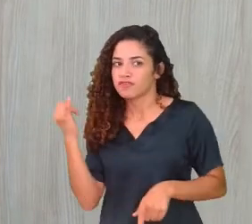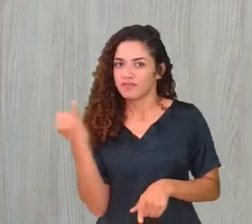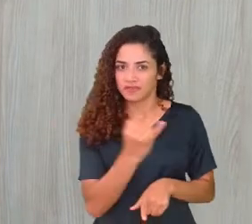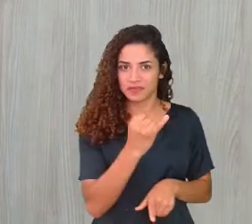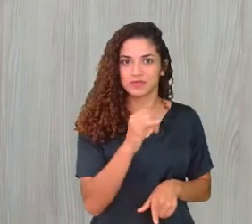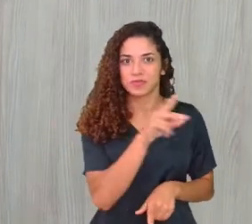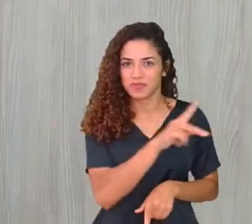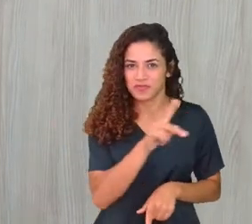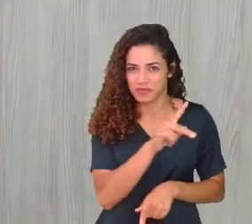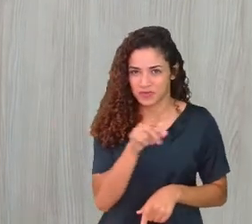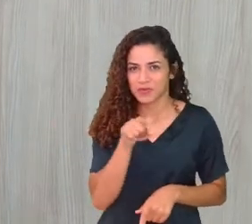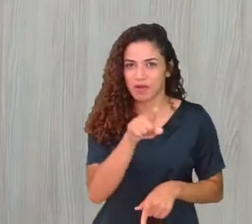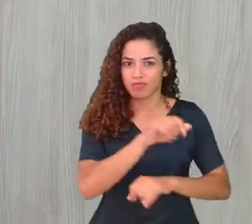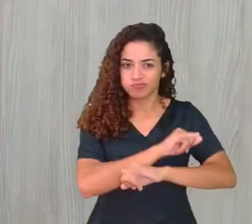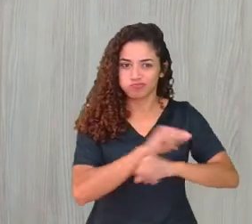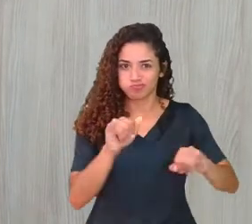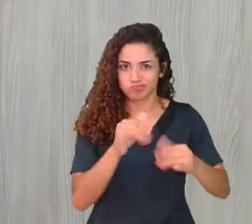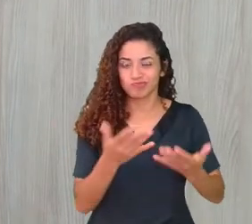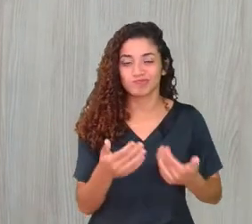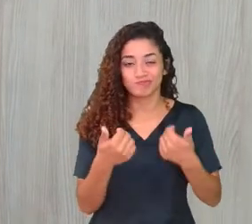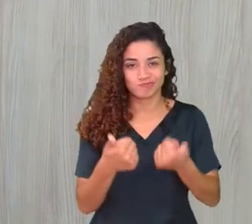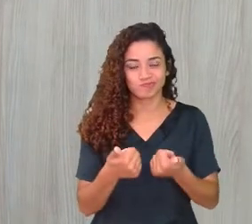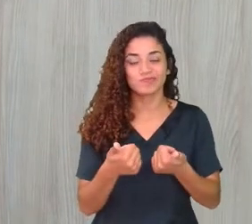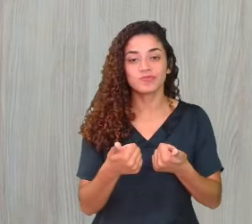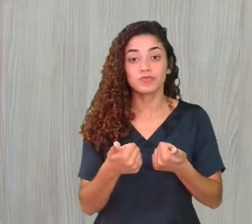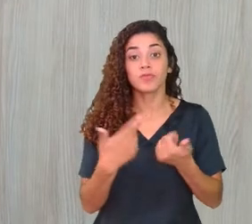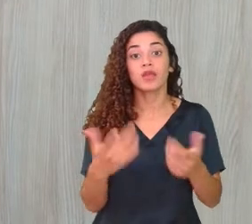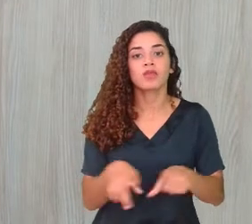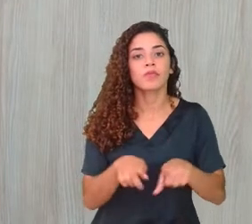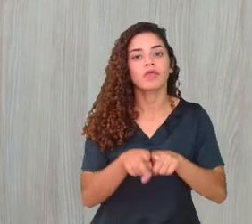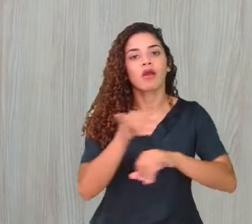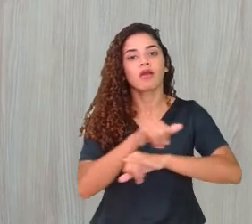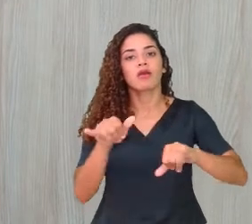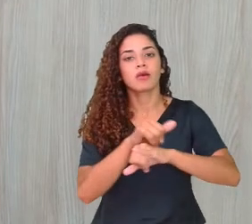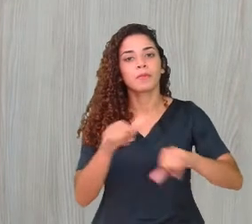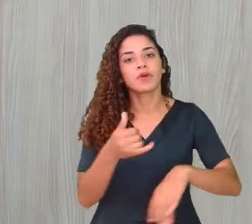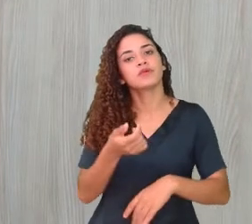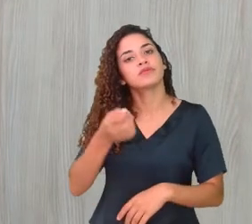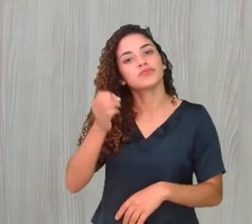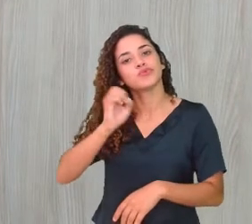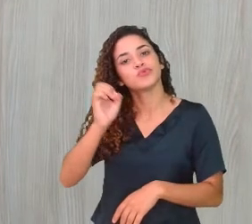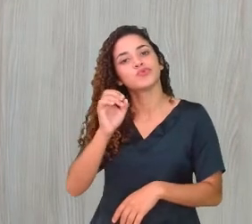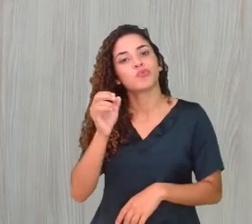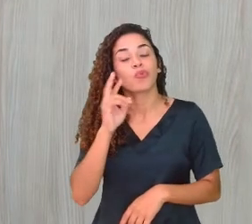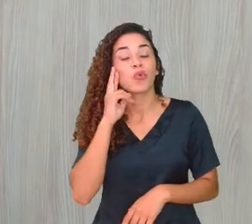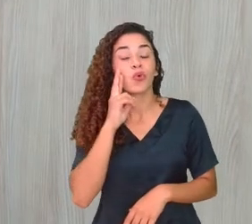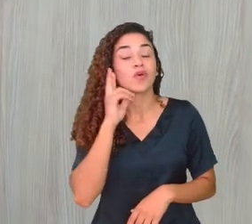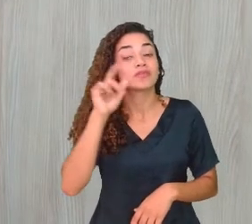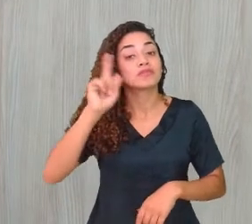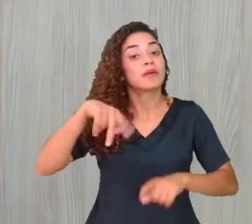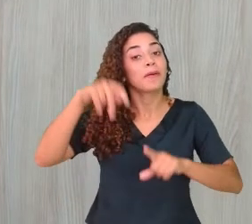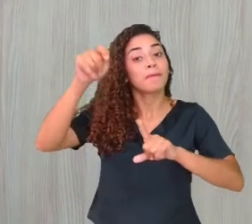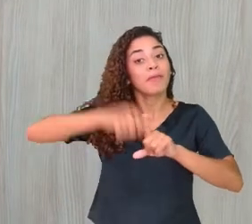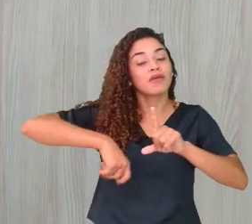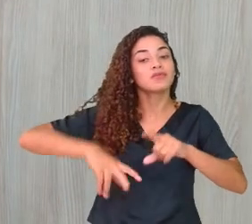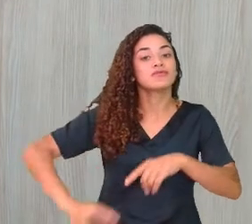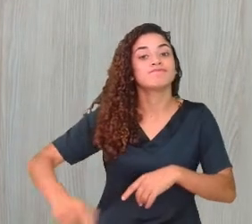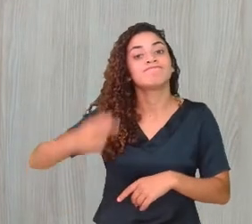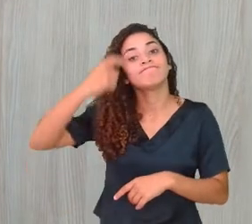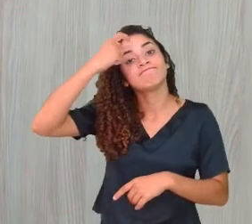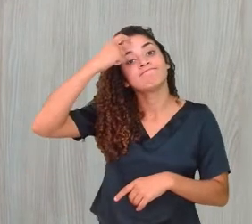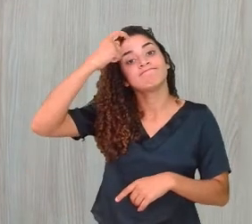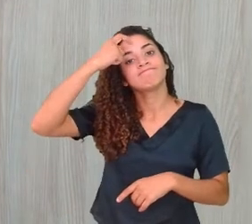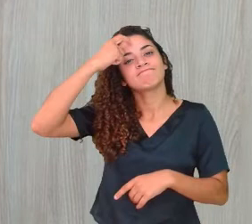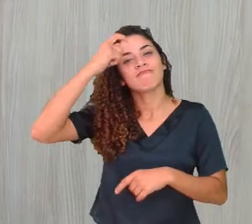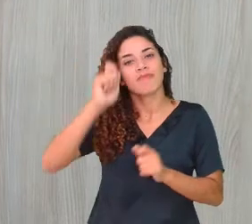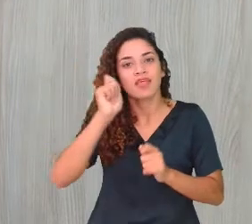todo mundo. Mas em relação à campanha, né, do Outubro Rosa, a gente quer lembrar que é um mês de conscientização, é um mês